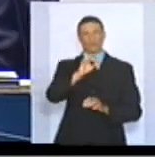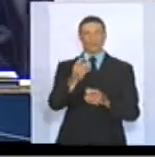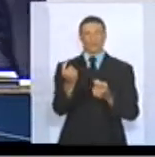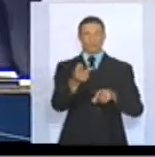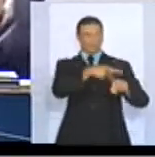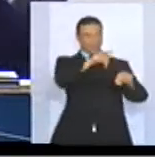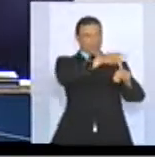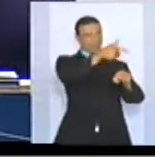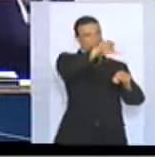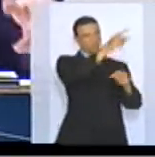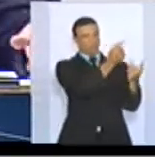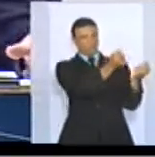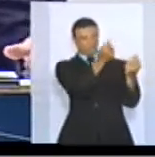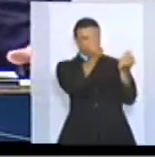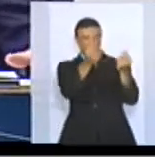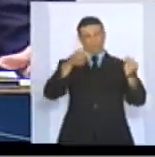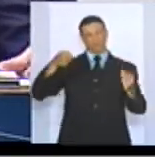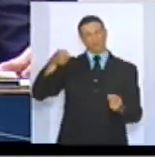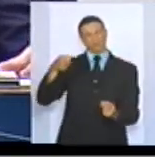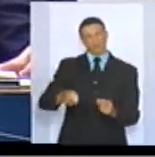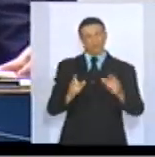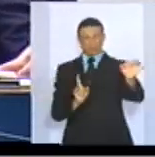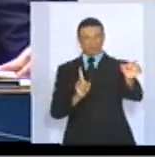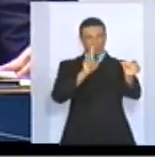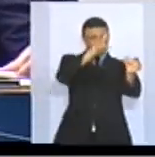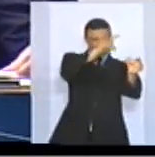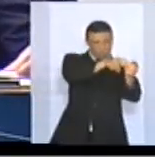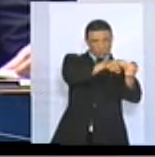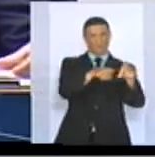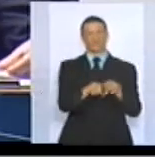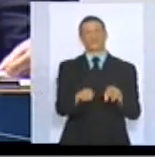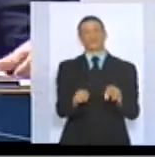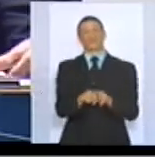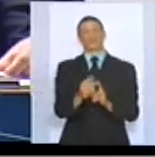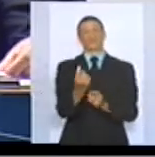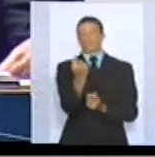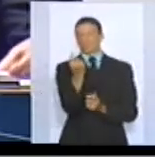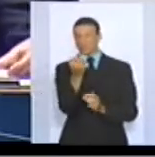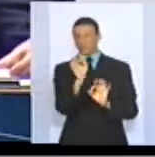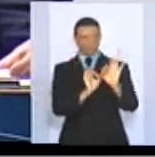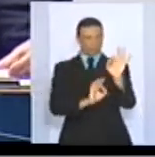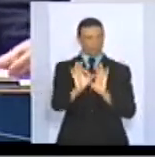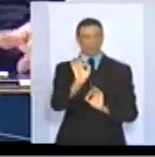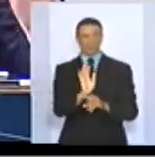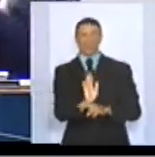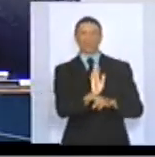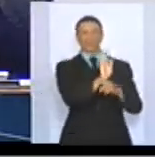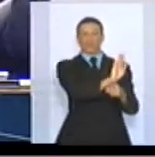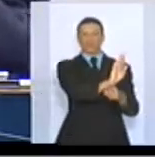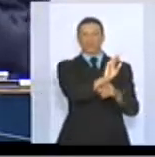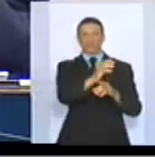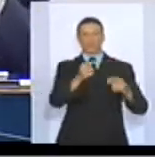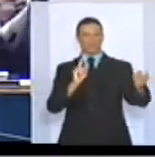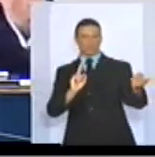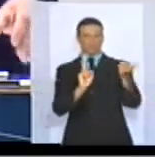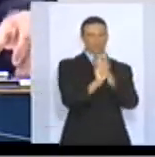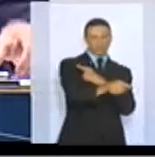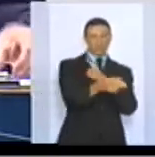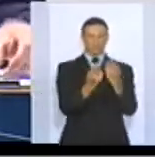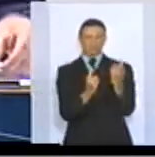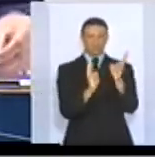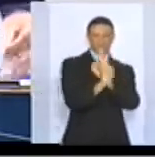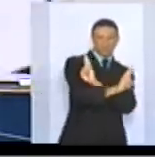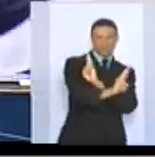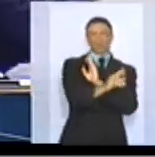estrangeiro, a obrigatoriedade de veiculação mínima do conteúdo, a razoabilidade das regras de transição, porque nós sabemos que